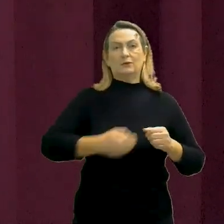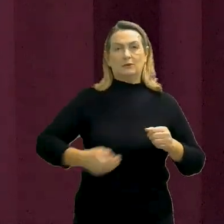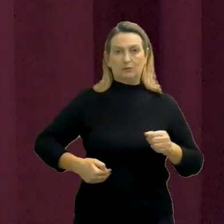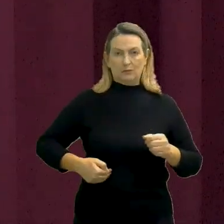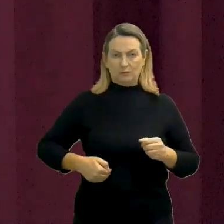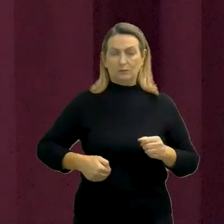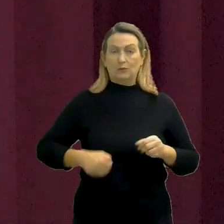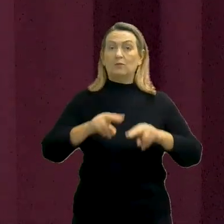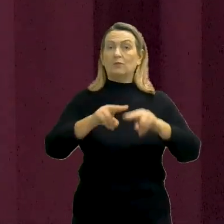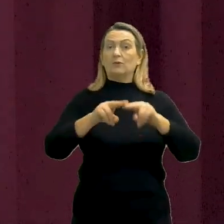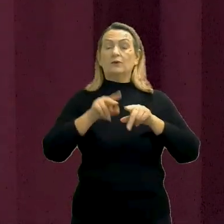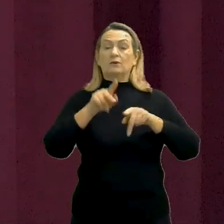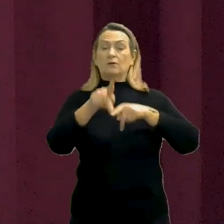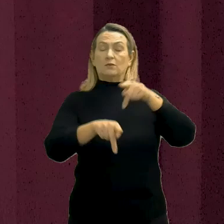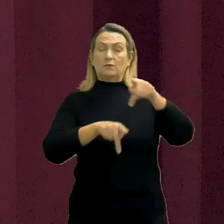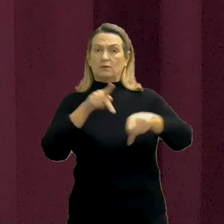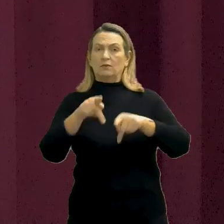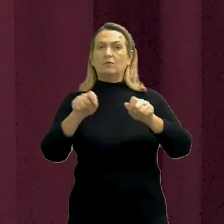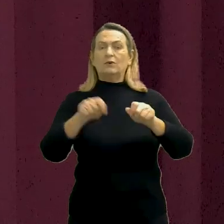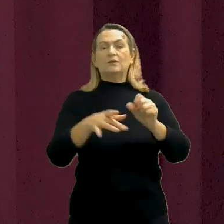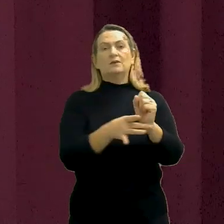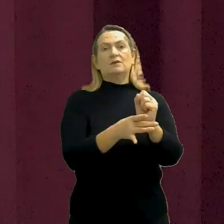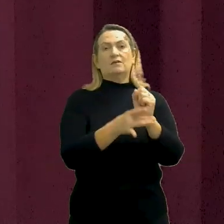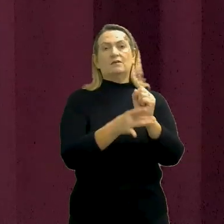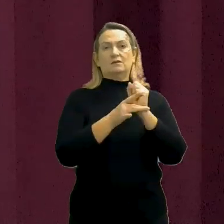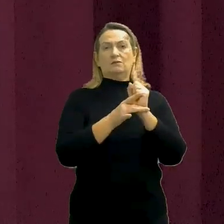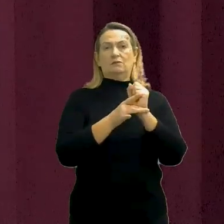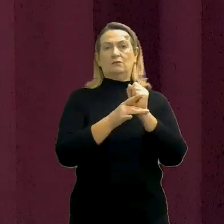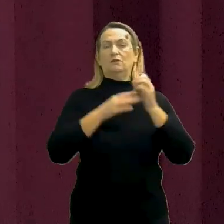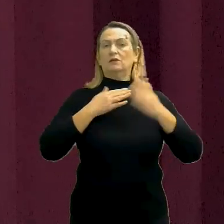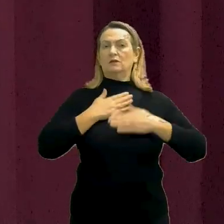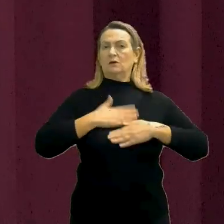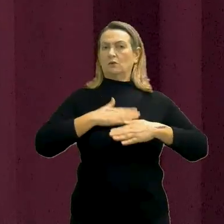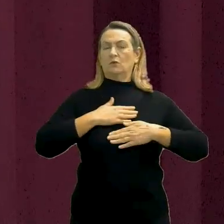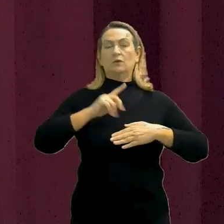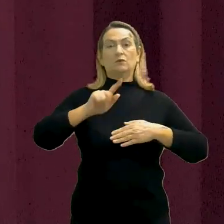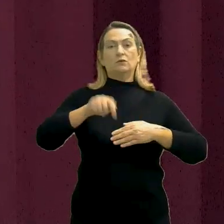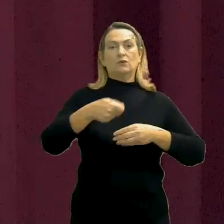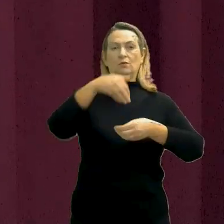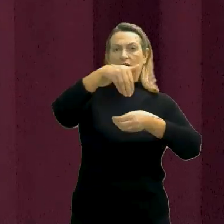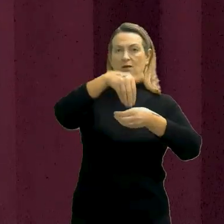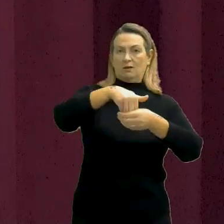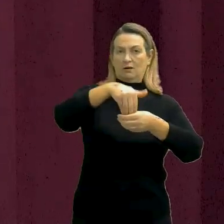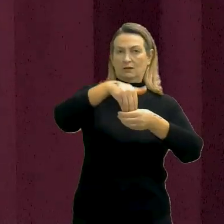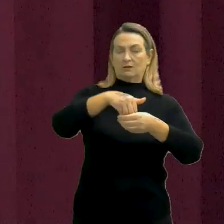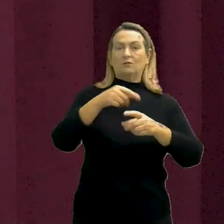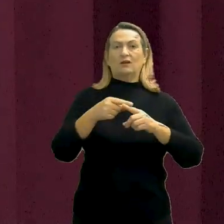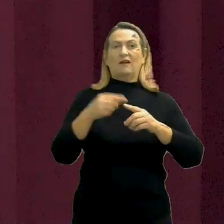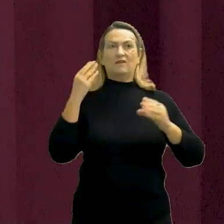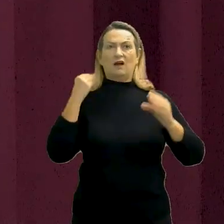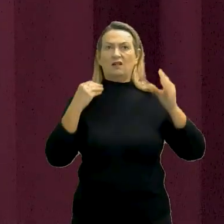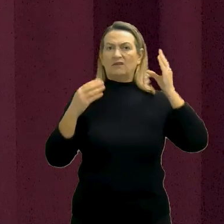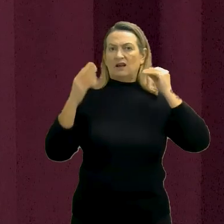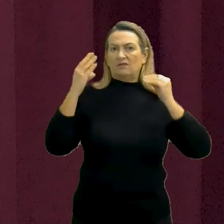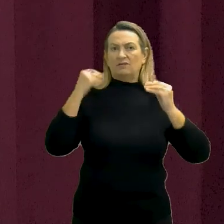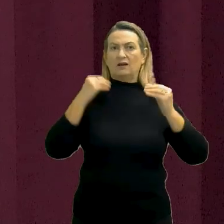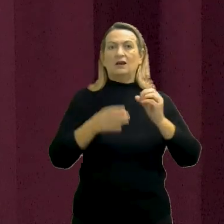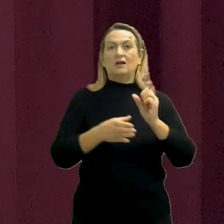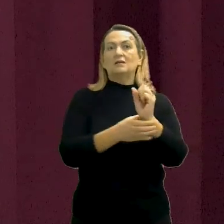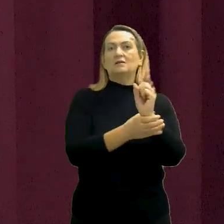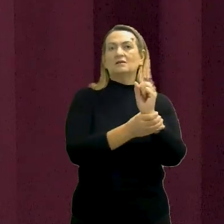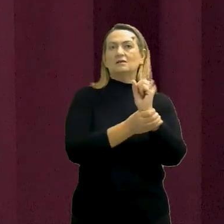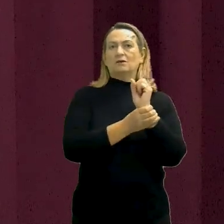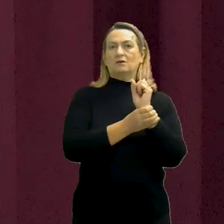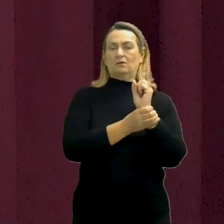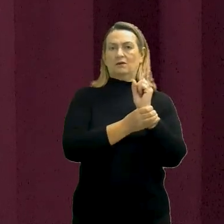segurança jurídica nas eleições tão falada ultimamente né de segurança jurídica então Eh as eleições o